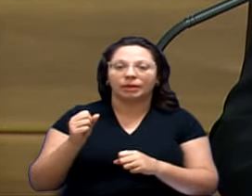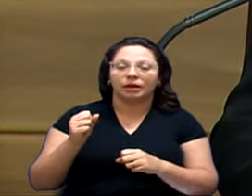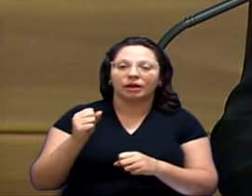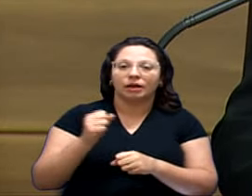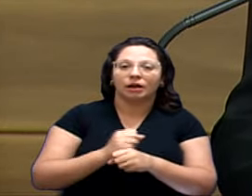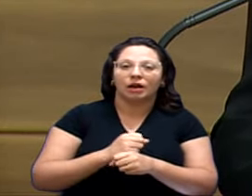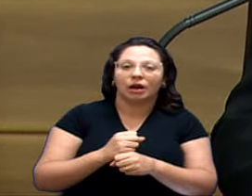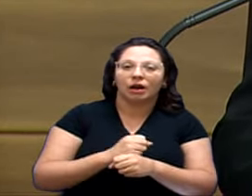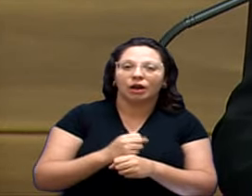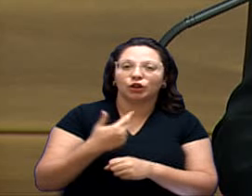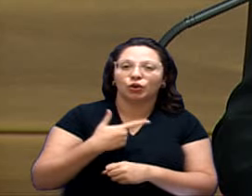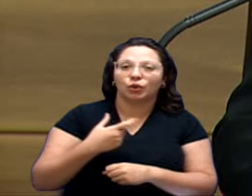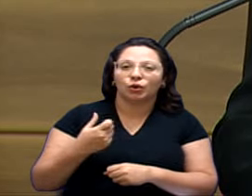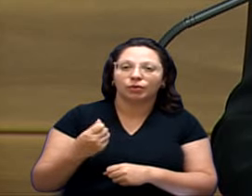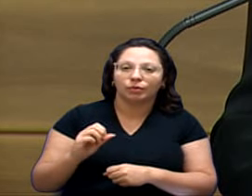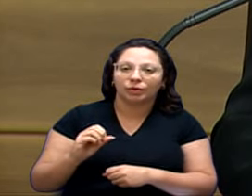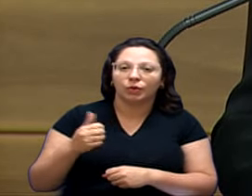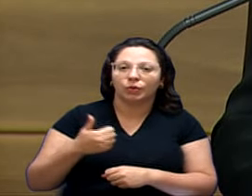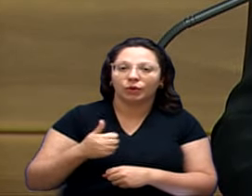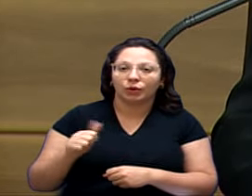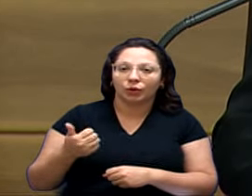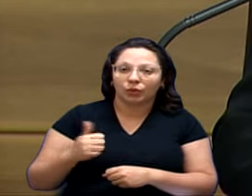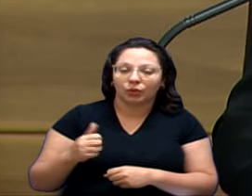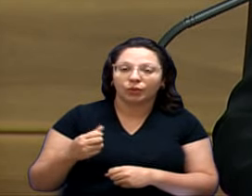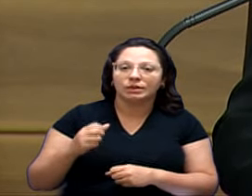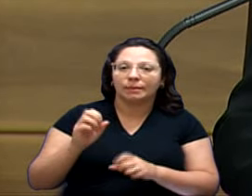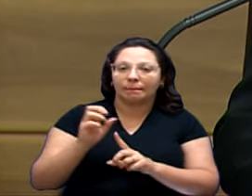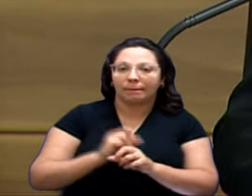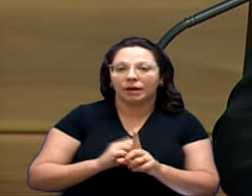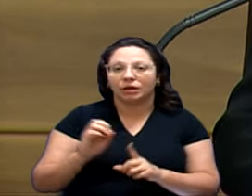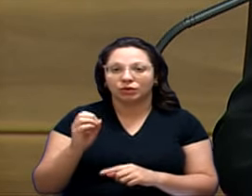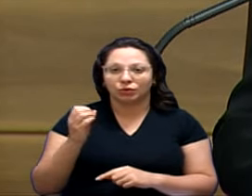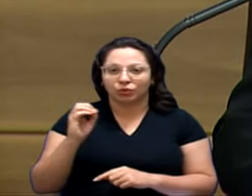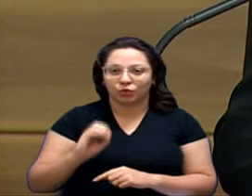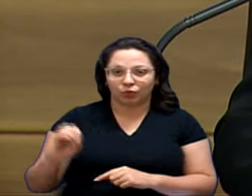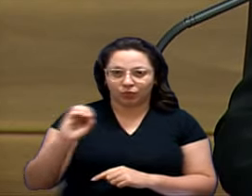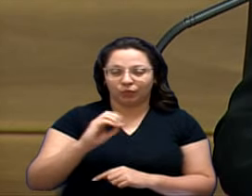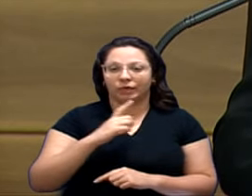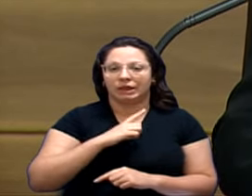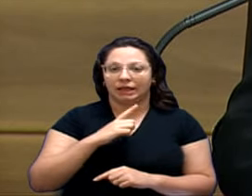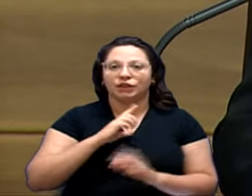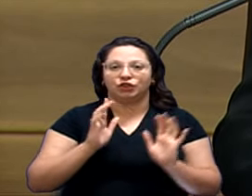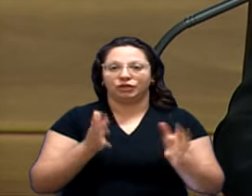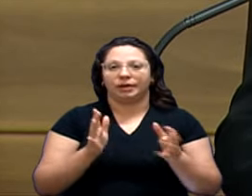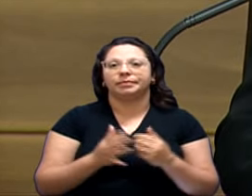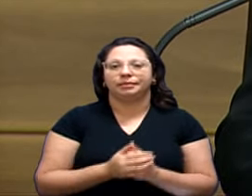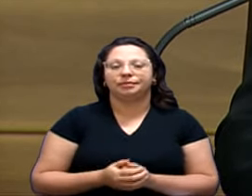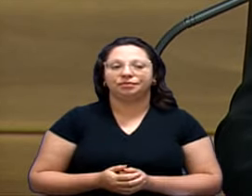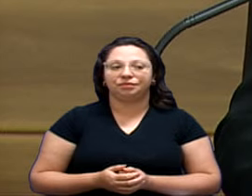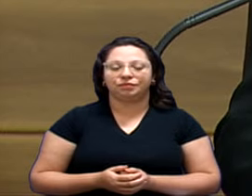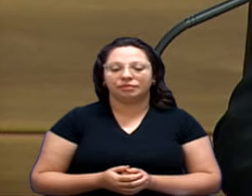Então ele deve ser atualizado na sequência então nós já temos Esse instrumento e nós se baseamos muito ainda